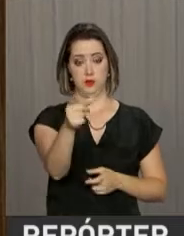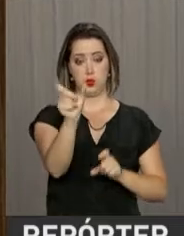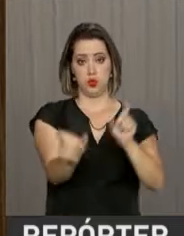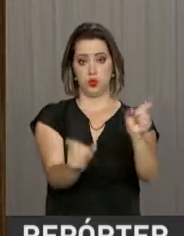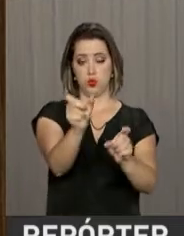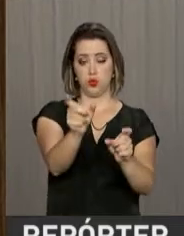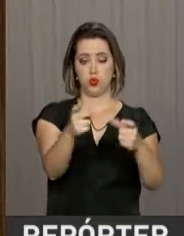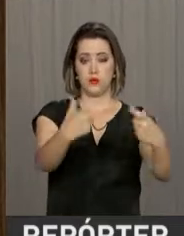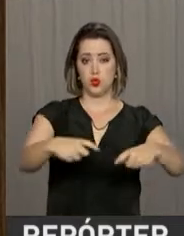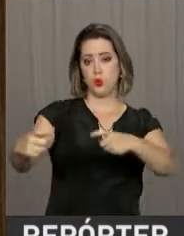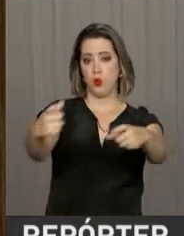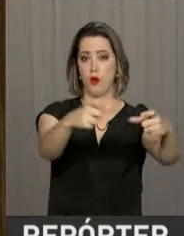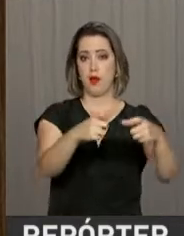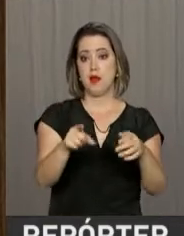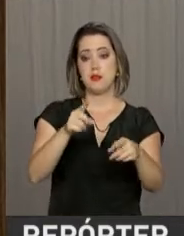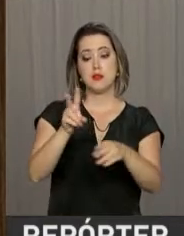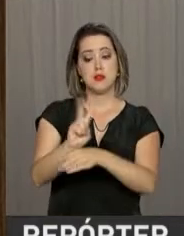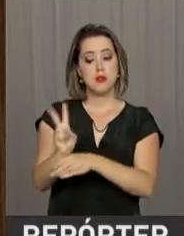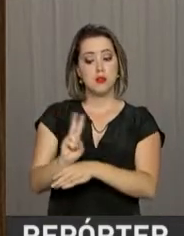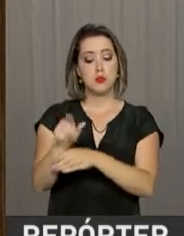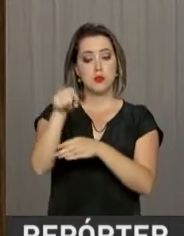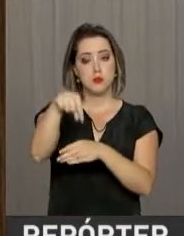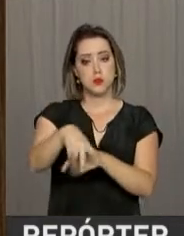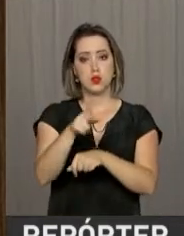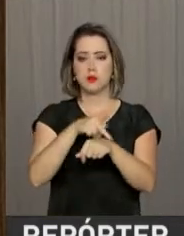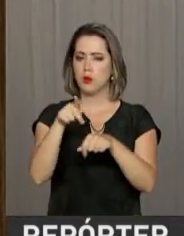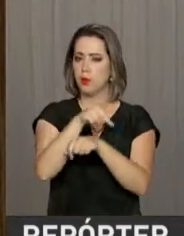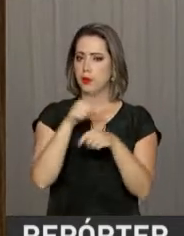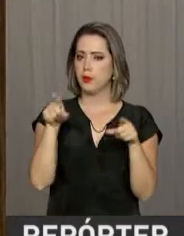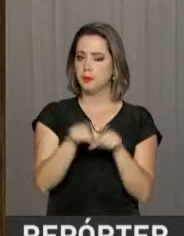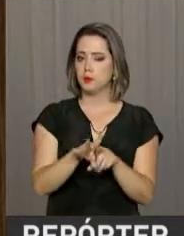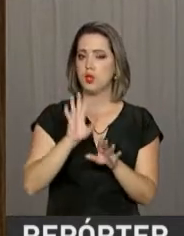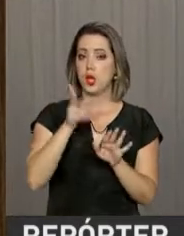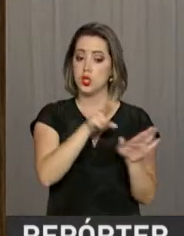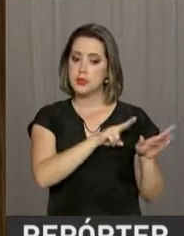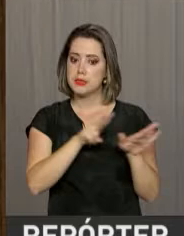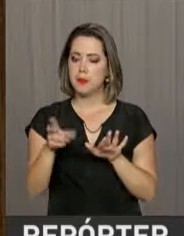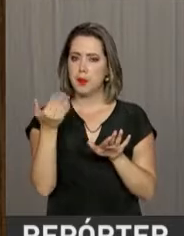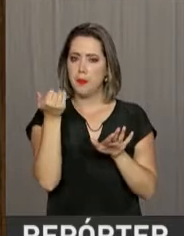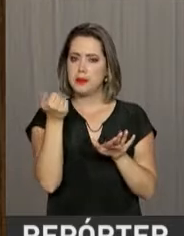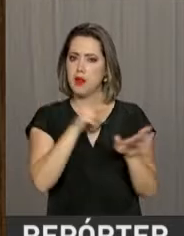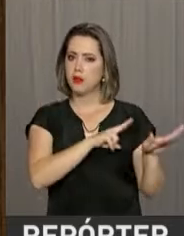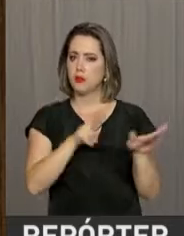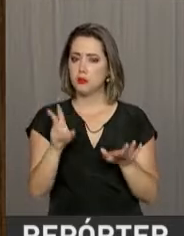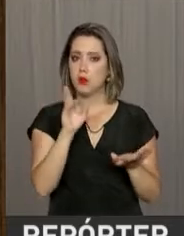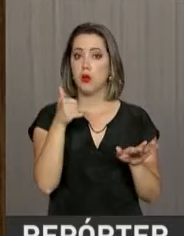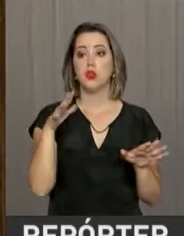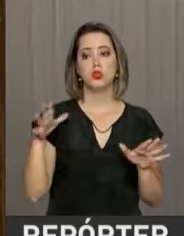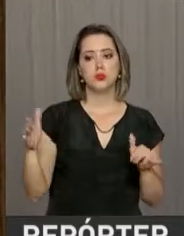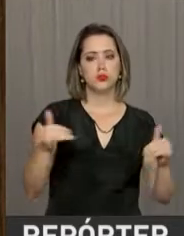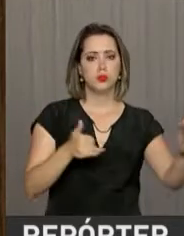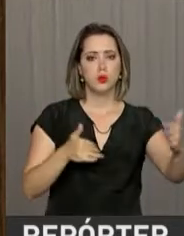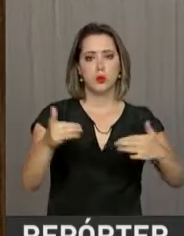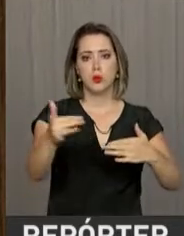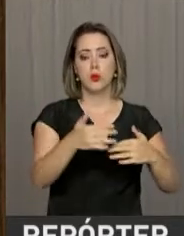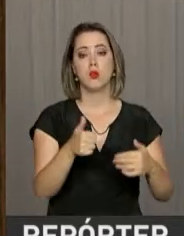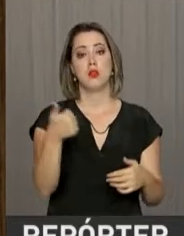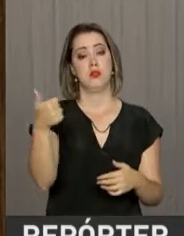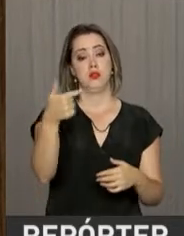sob investigação no país. O ministro disse que desde a semana passada foram recolhidas